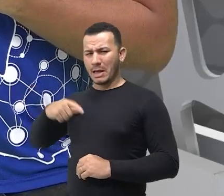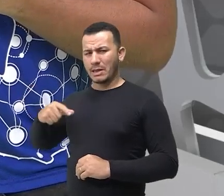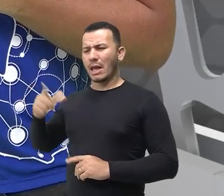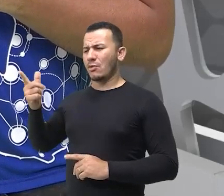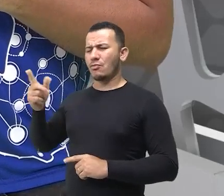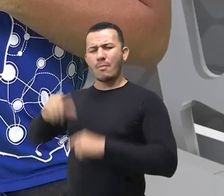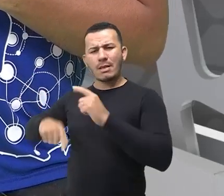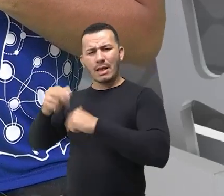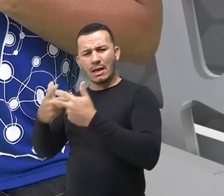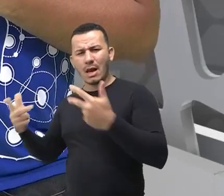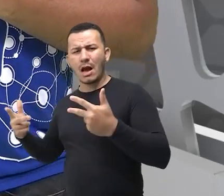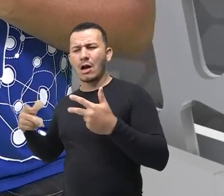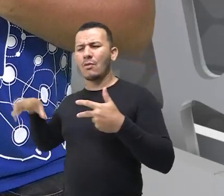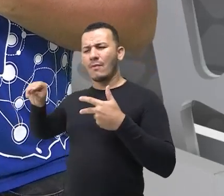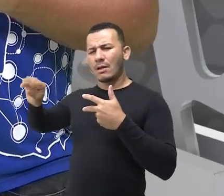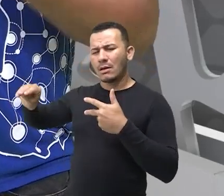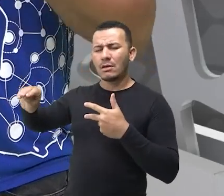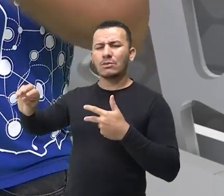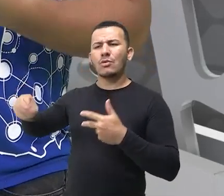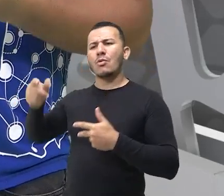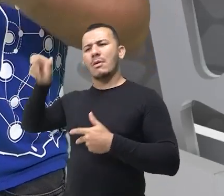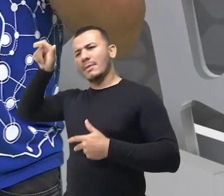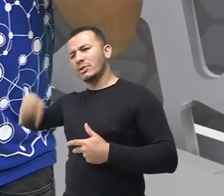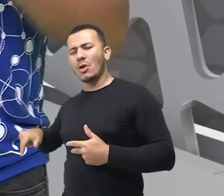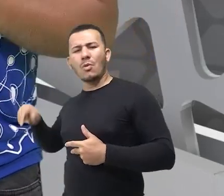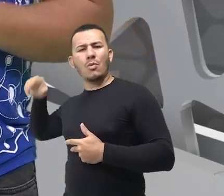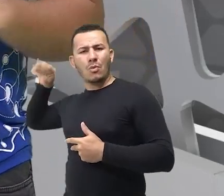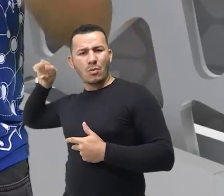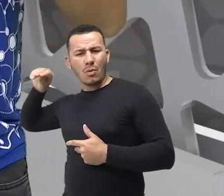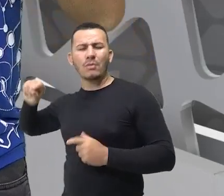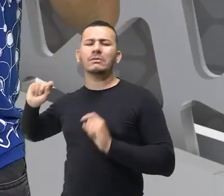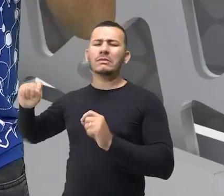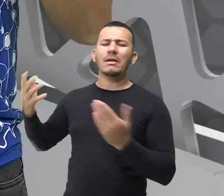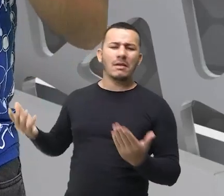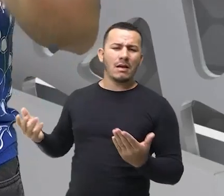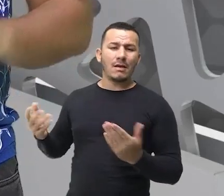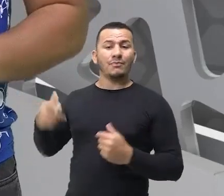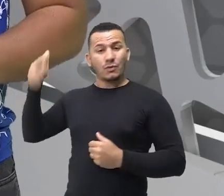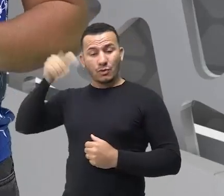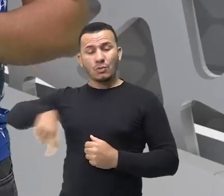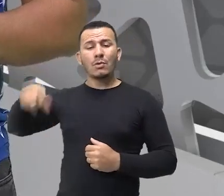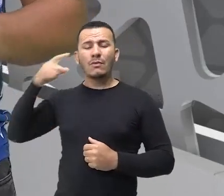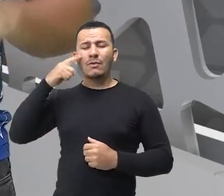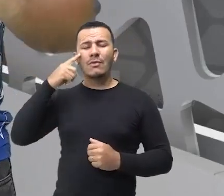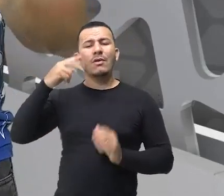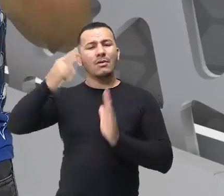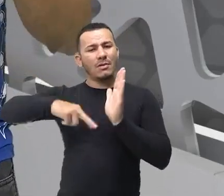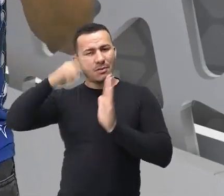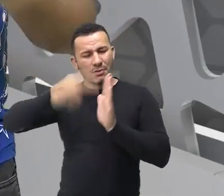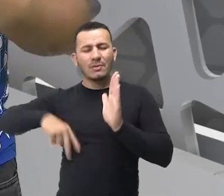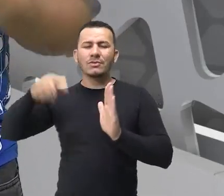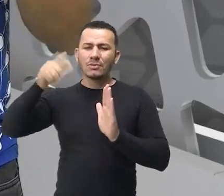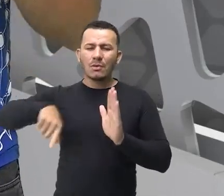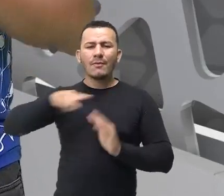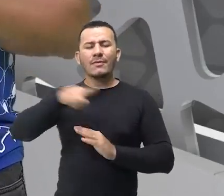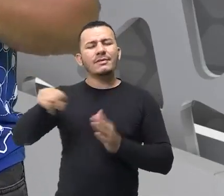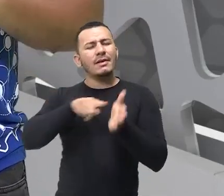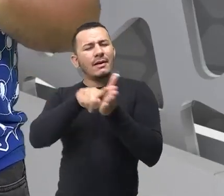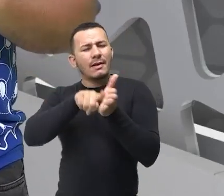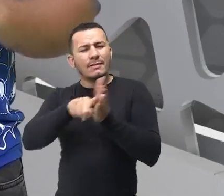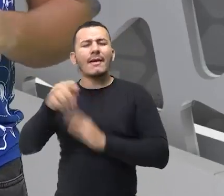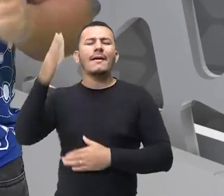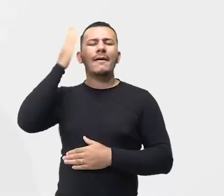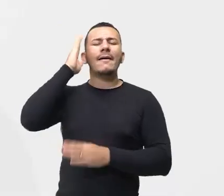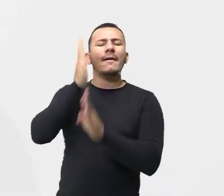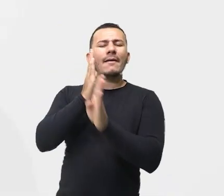um objeto como uma porta? Vamos ler mais uma vez o nosso poema para que a gente possa analisar, certo? E compreender bem esse